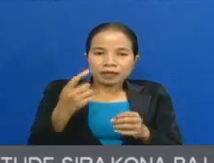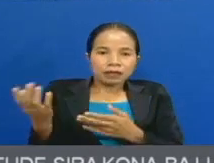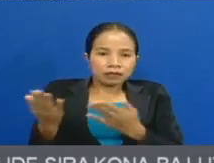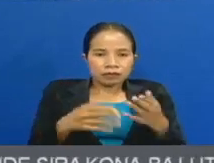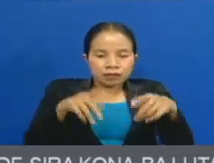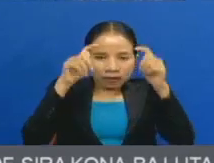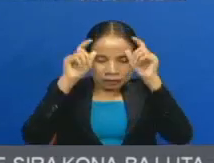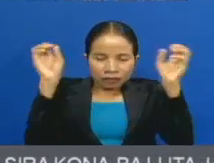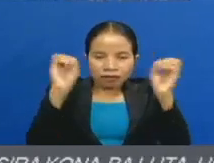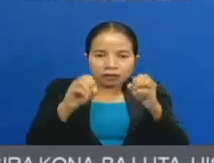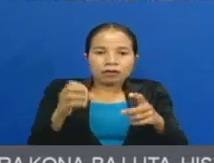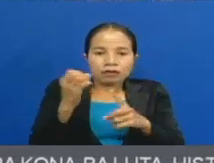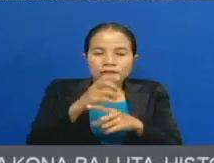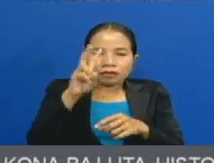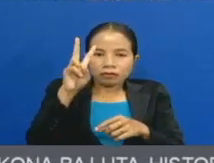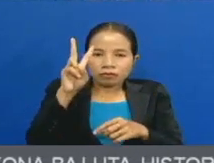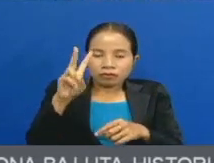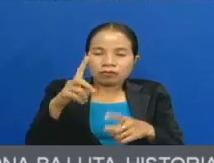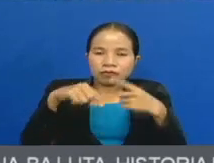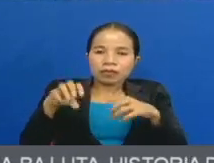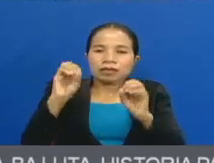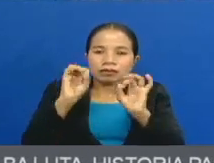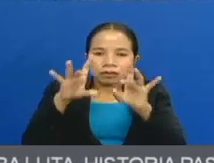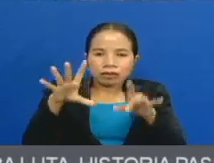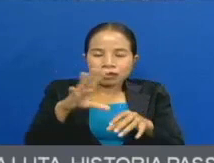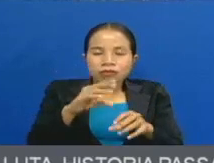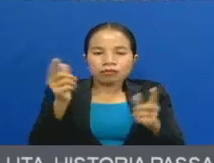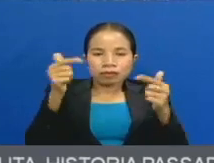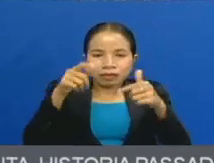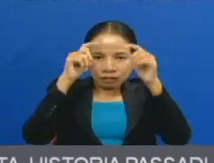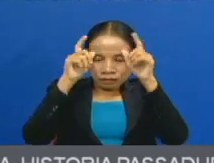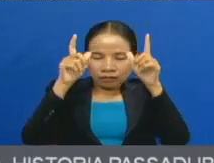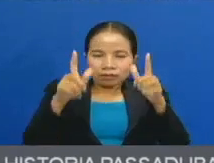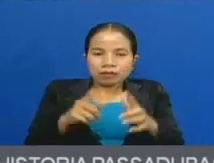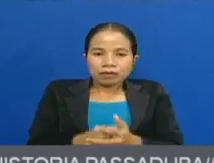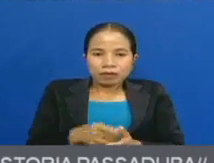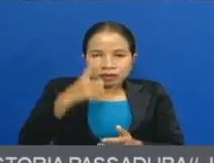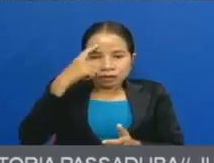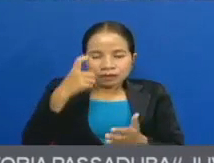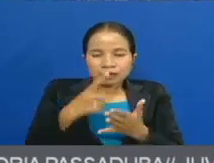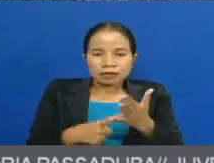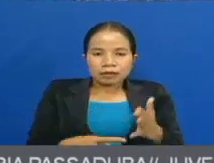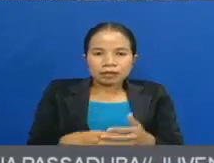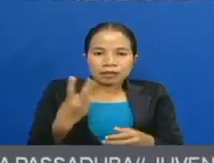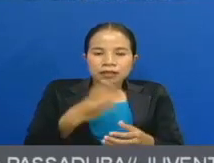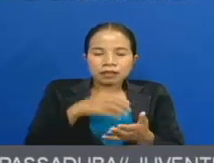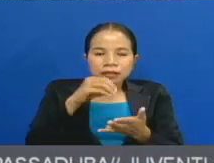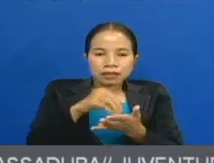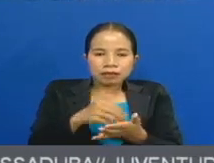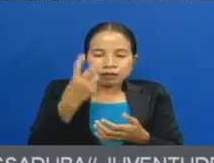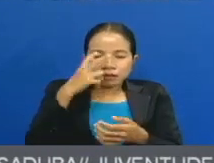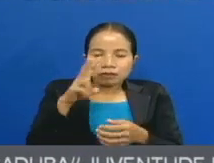clave. Opção de rua. Ou para a Austrália, ou para Timor. Olha, estamos a sair de uma que está tal e a tratar do